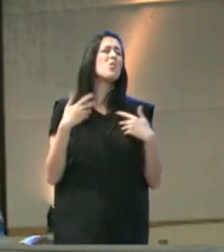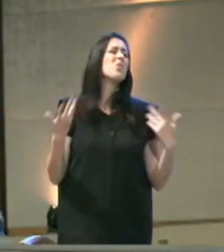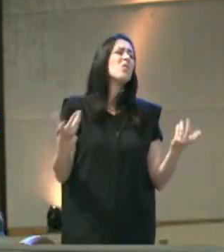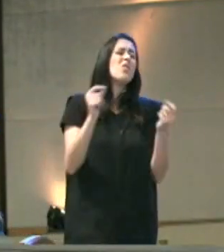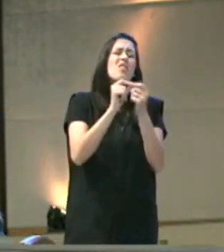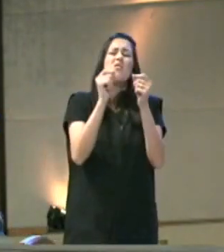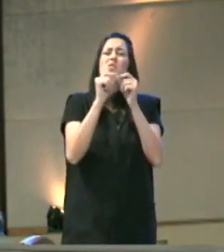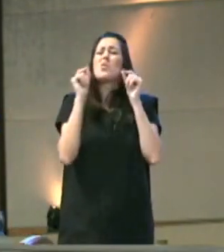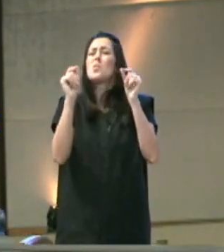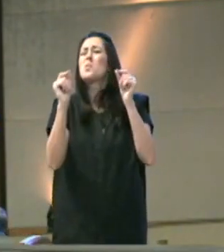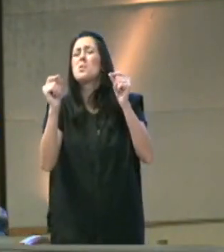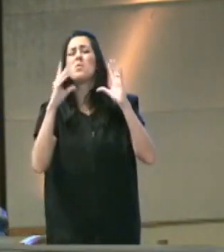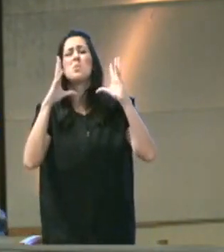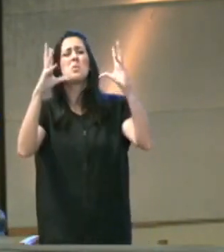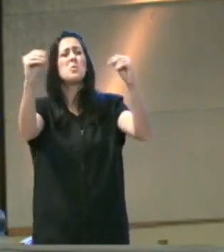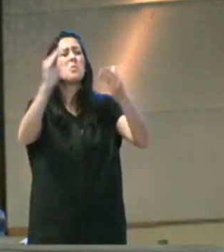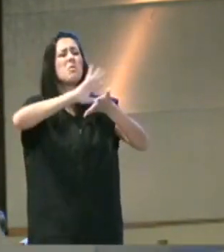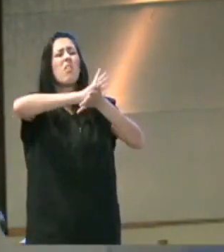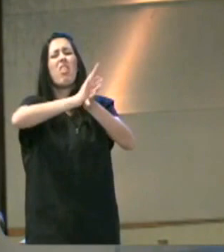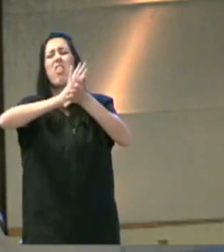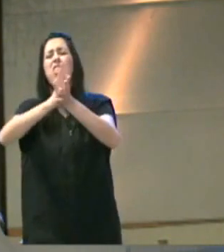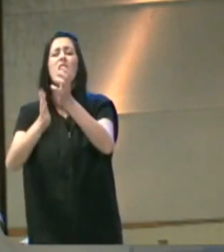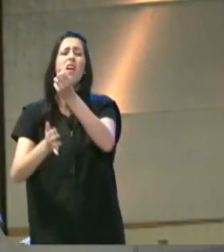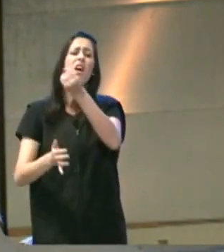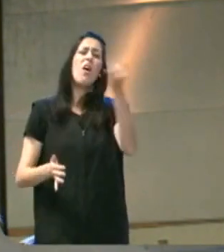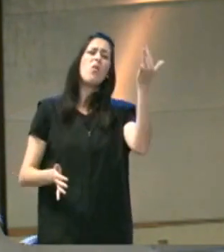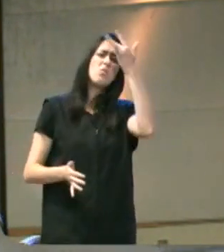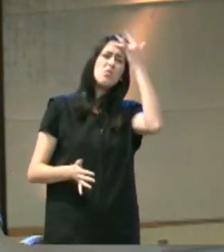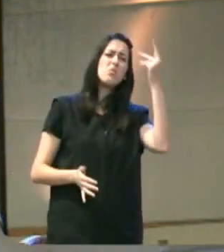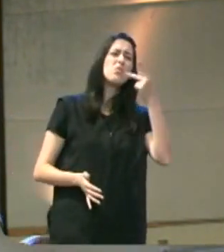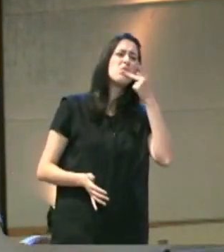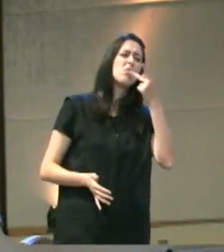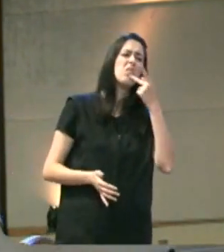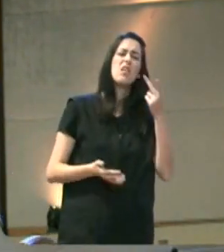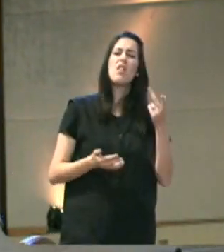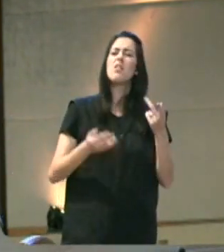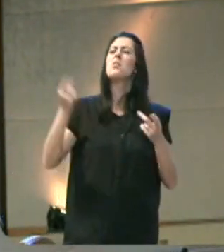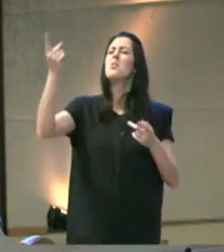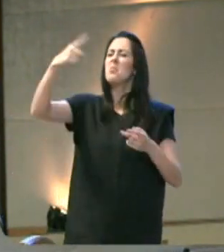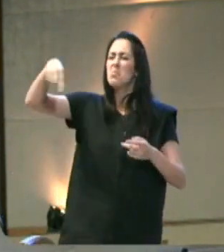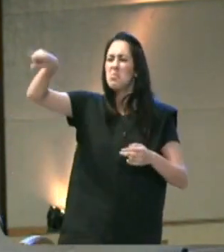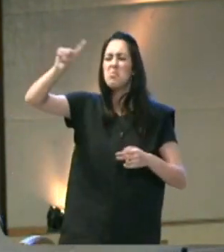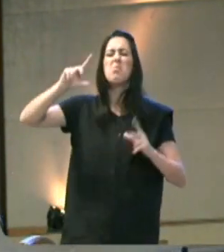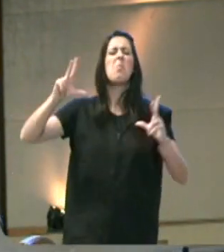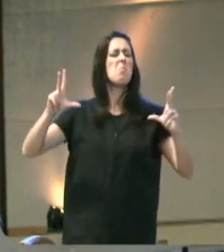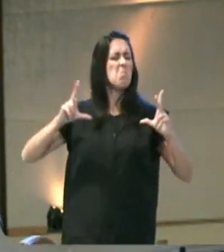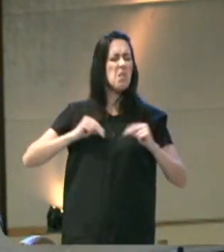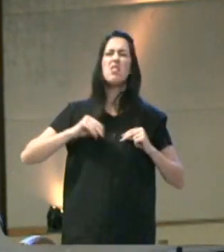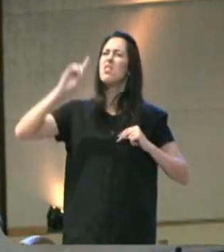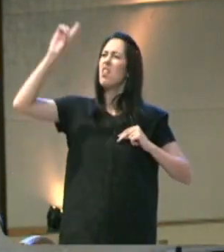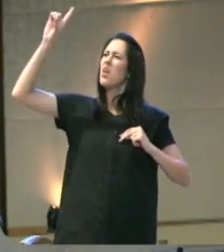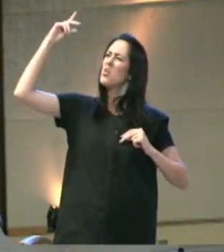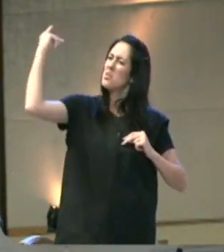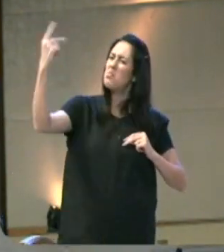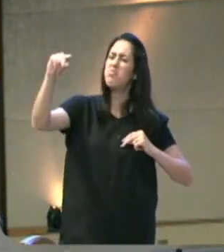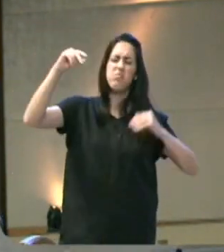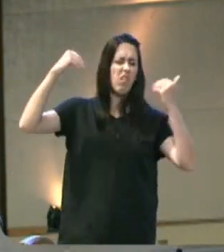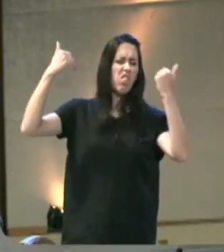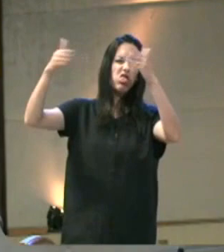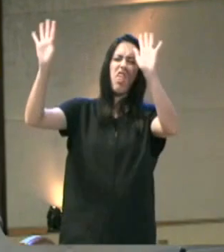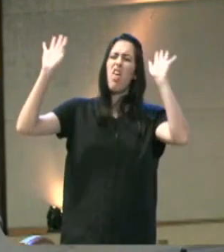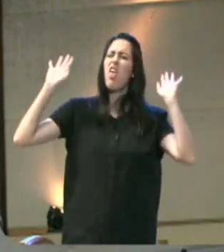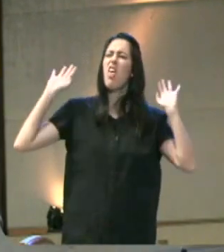tinham várias opiniões. Alguns diziam, eles mereceram, Deus mandou castigo do céu. Deixa eles lá